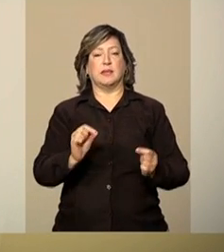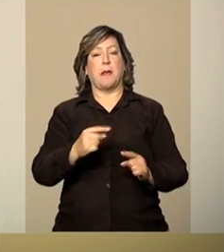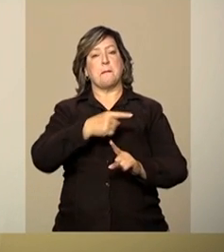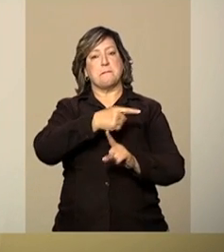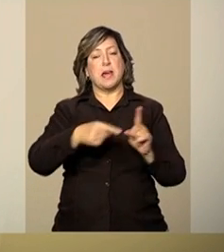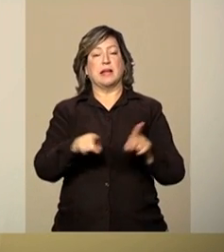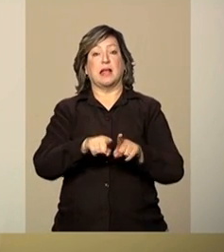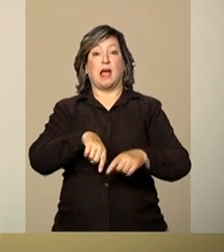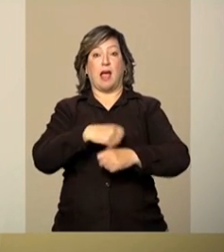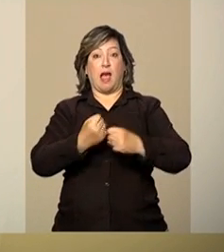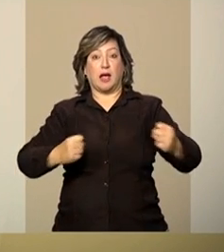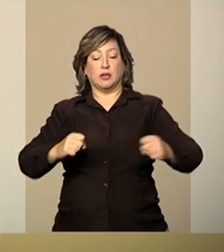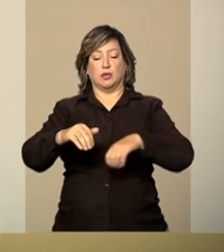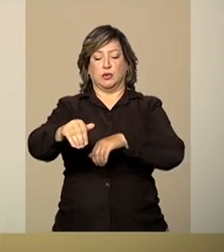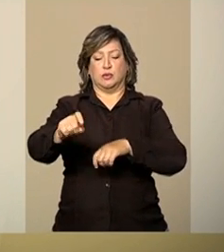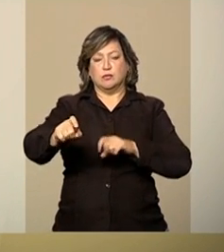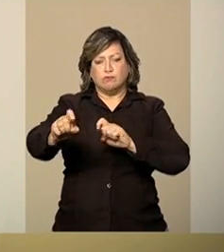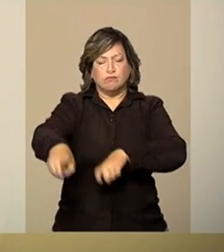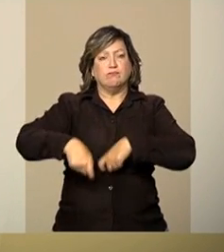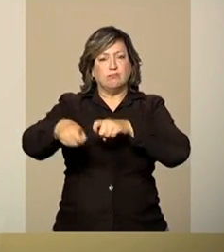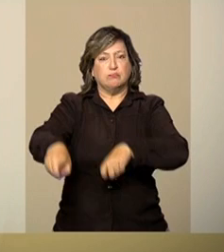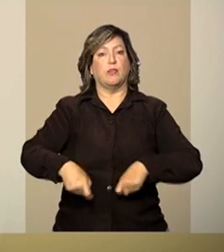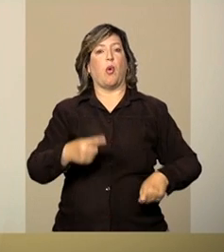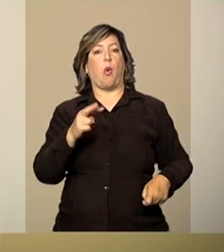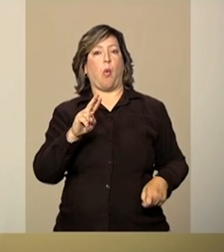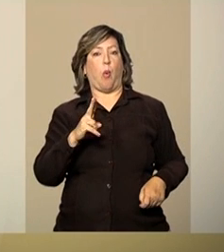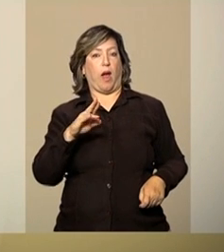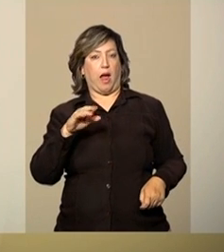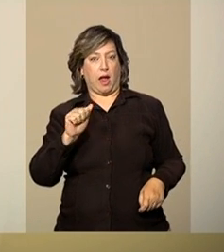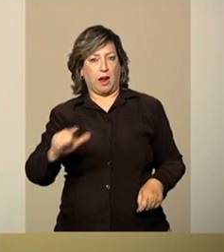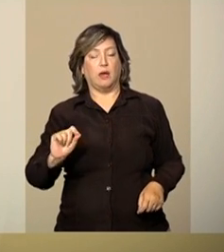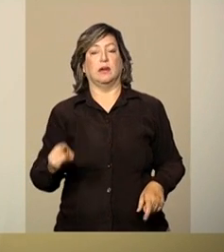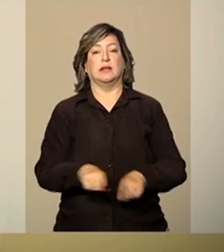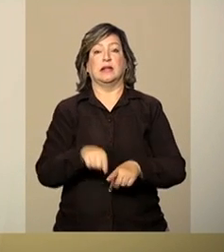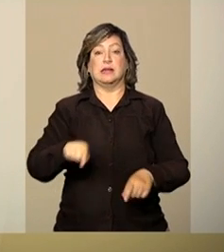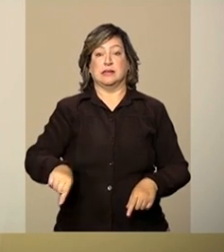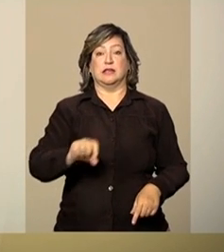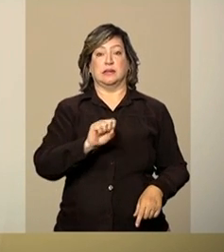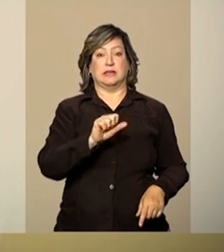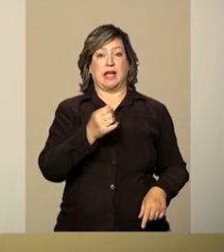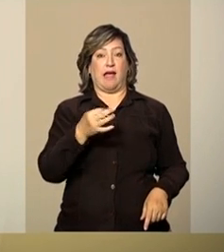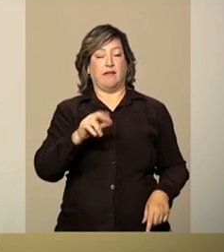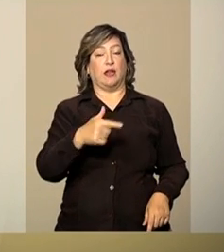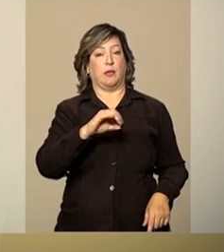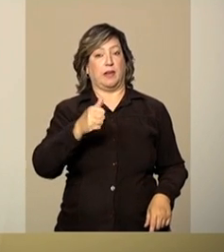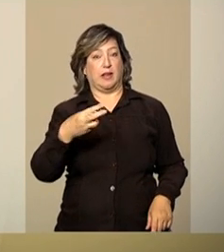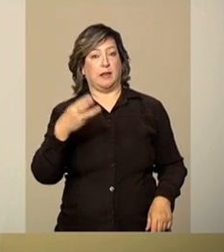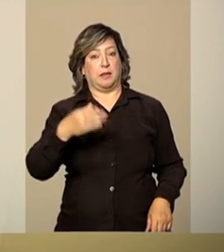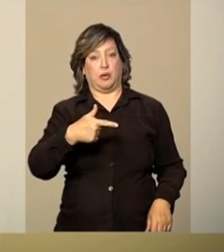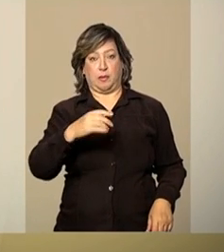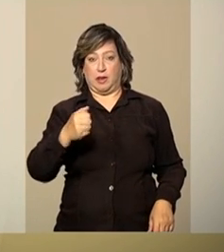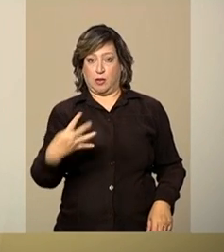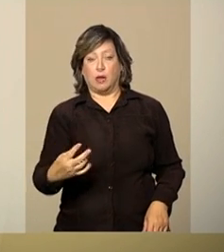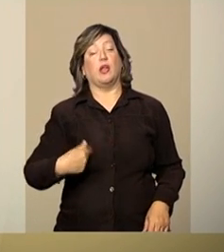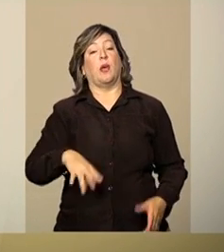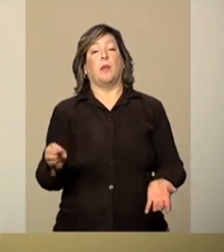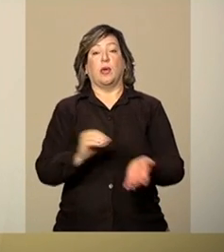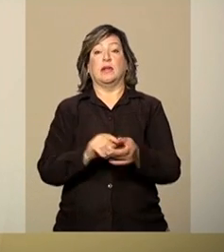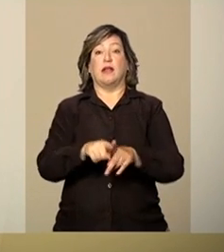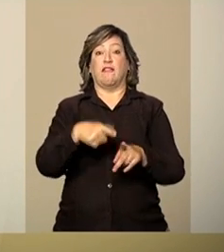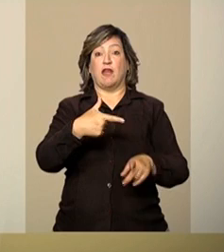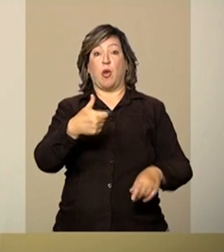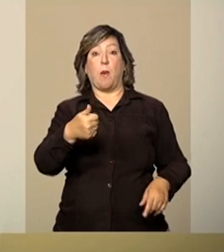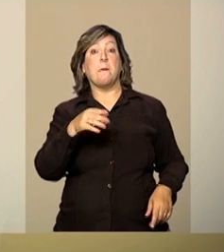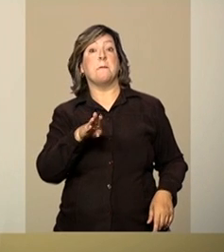e dos grandes Produtores Rurais para a safra de 2013 2014 nós colocamos também 21